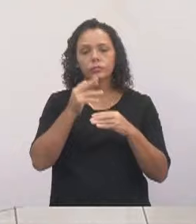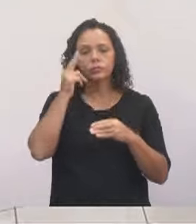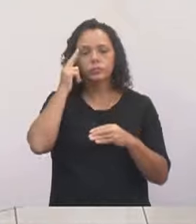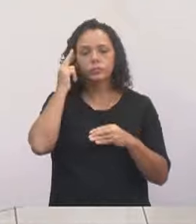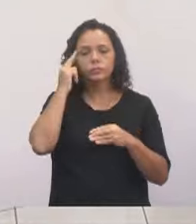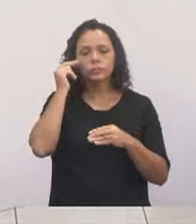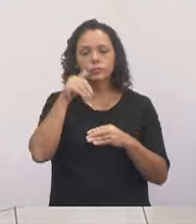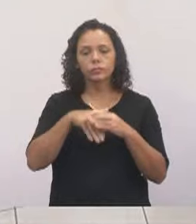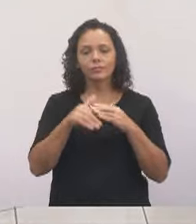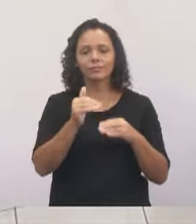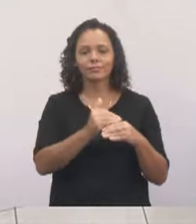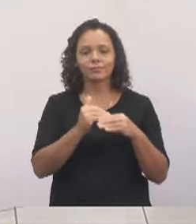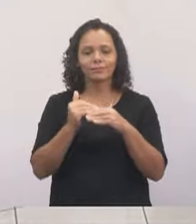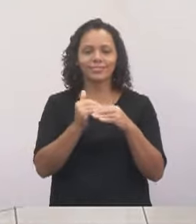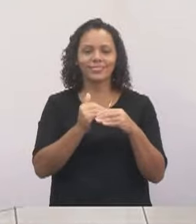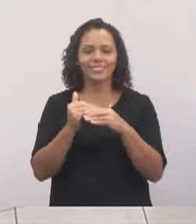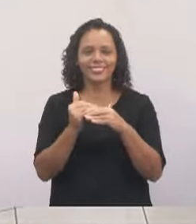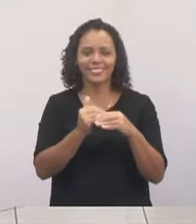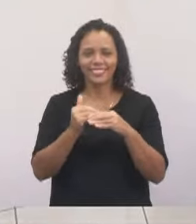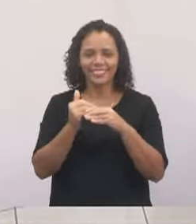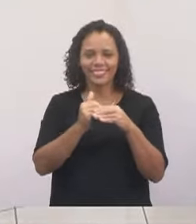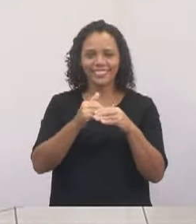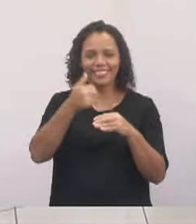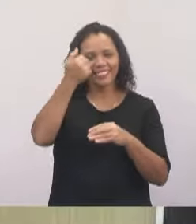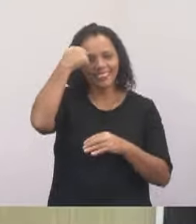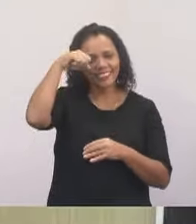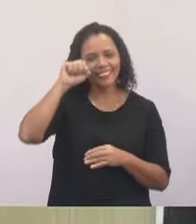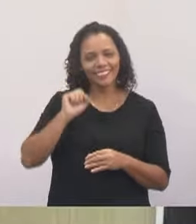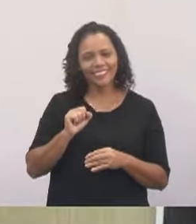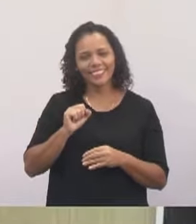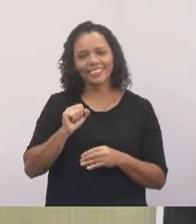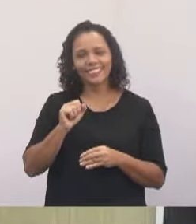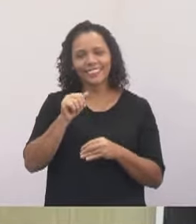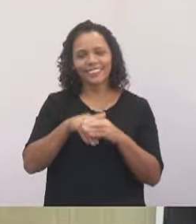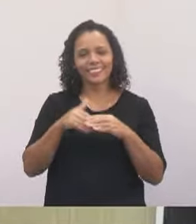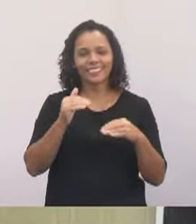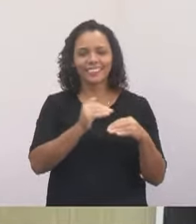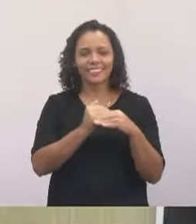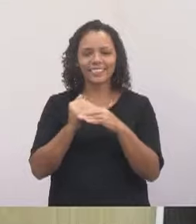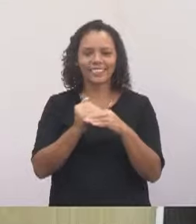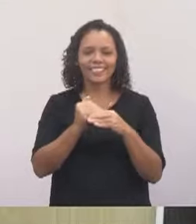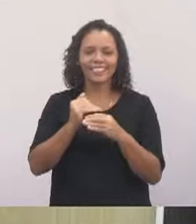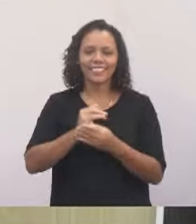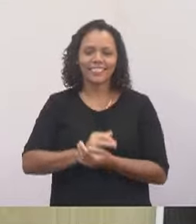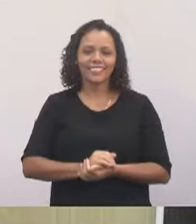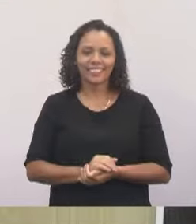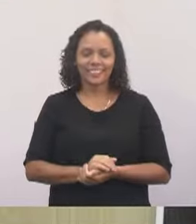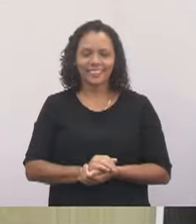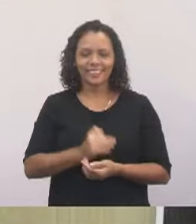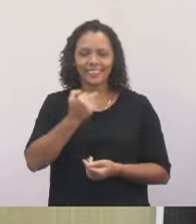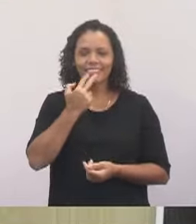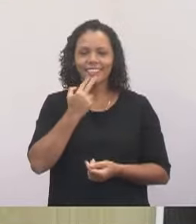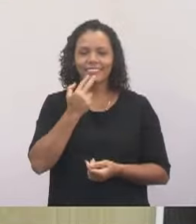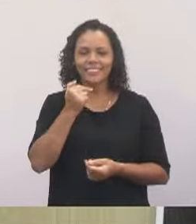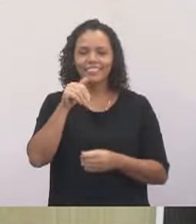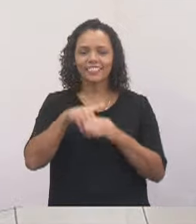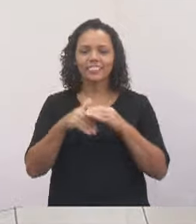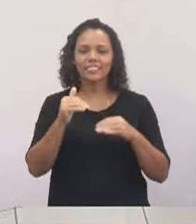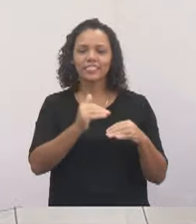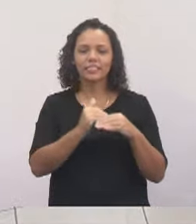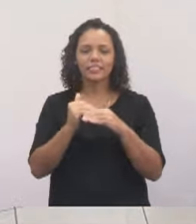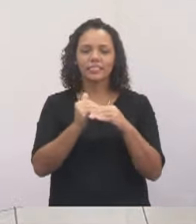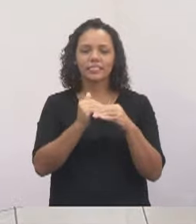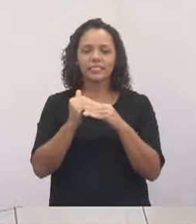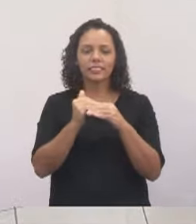Roninha? Favorável. Como vota a vereadora Sônia Patas da Amizade? Favorável. Como vota vereador Valmir do Parque Meia Lua? Meu